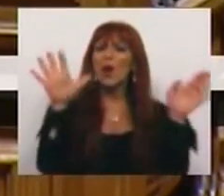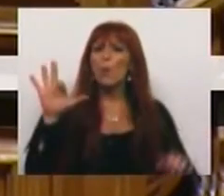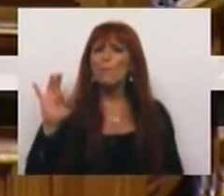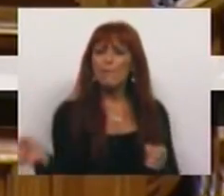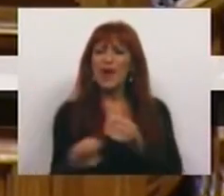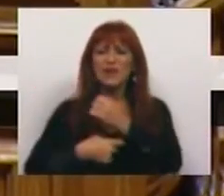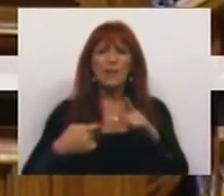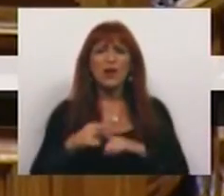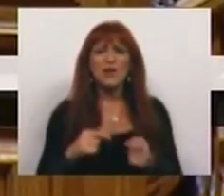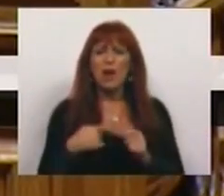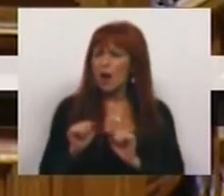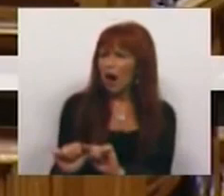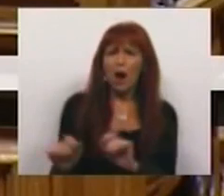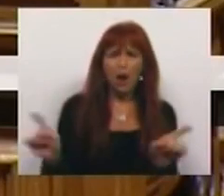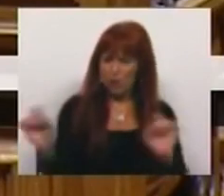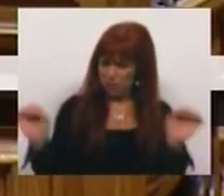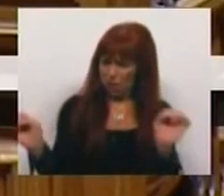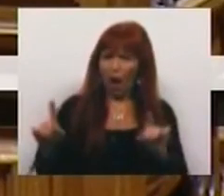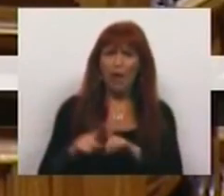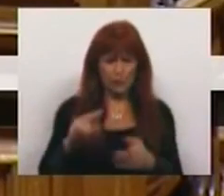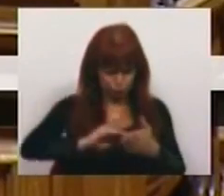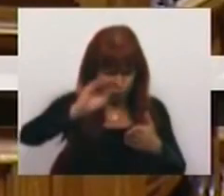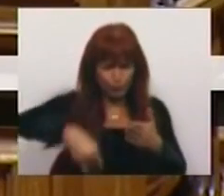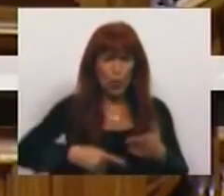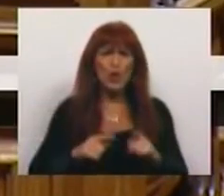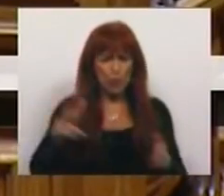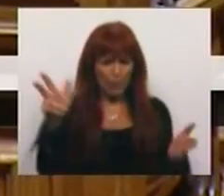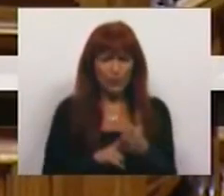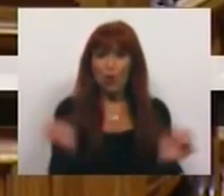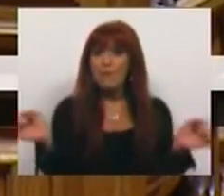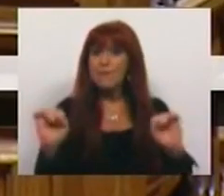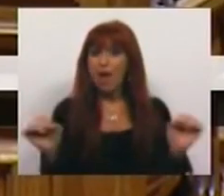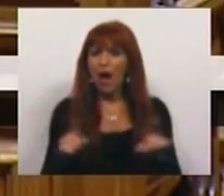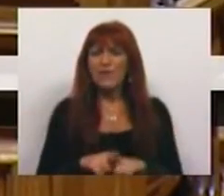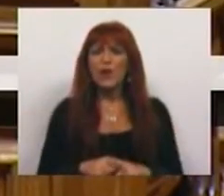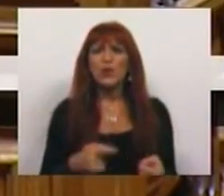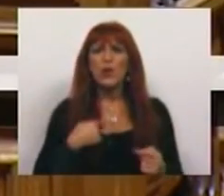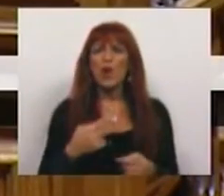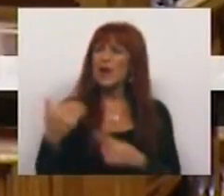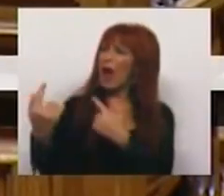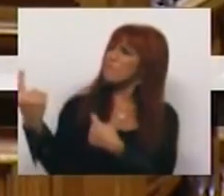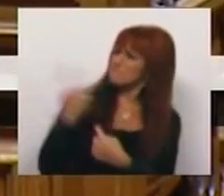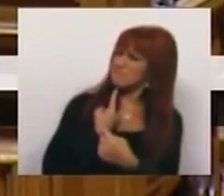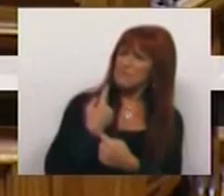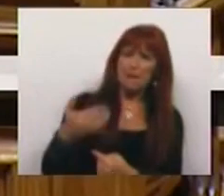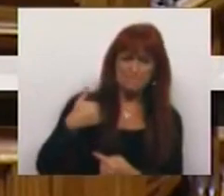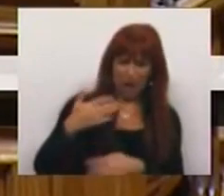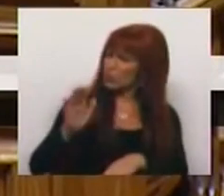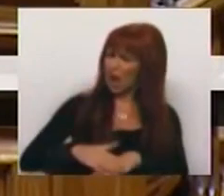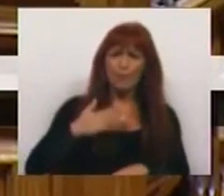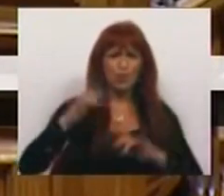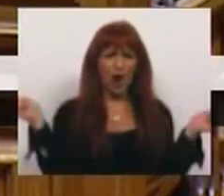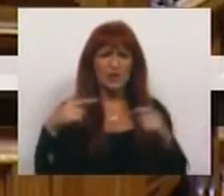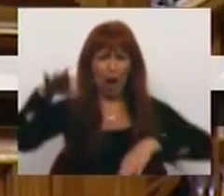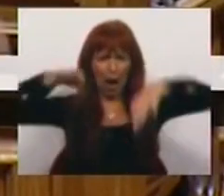PCP não renega nada do que assinou e do que aprovou. E não se deixa intimidar por quaisquer